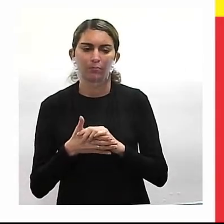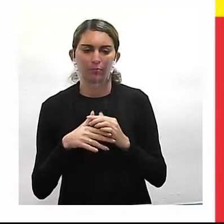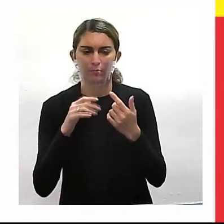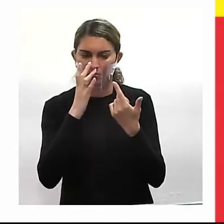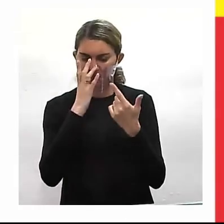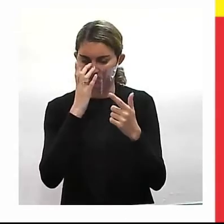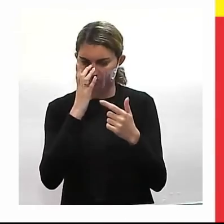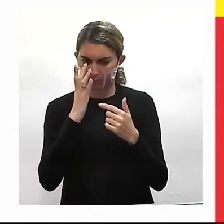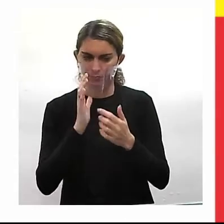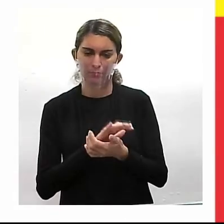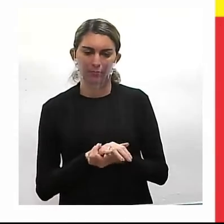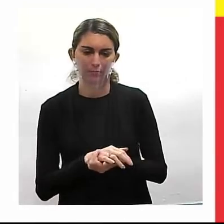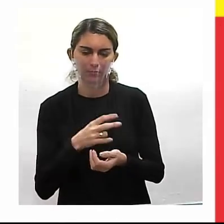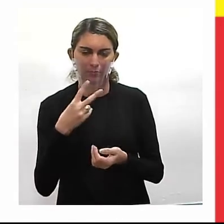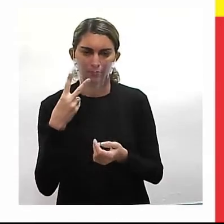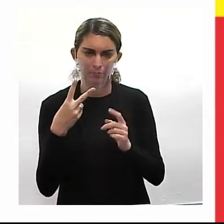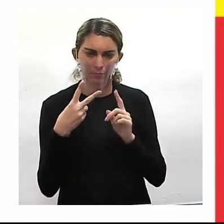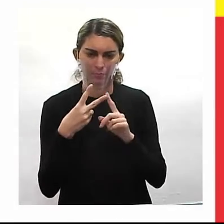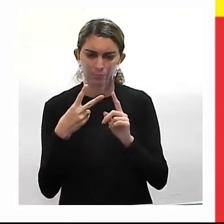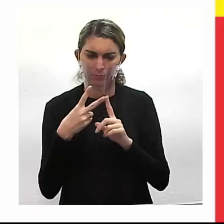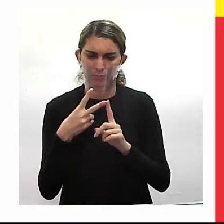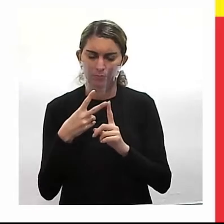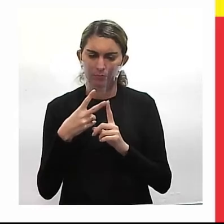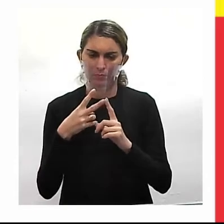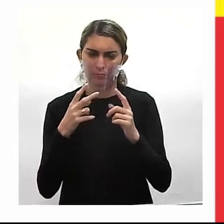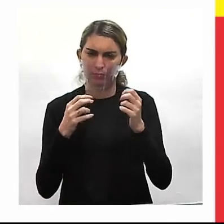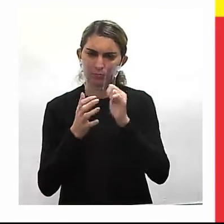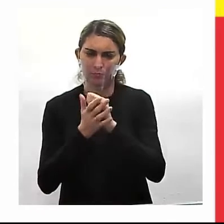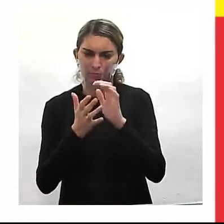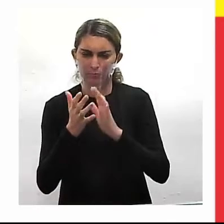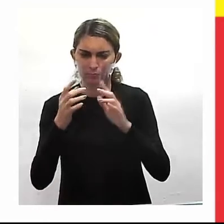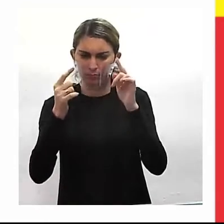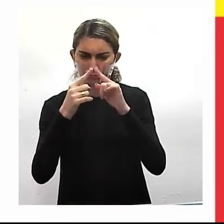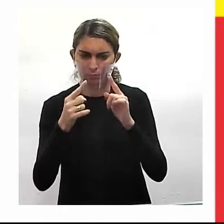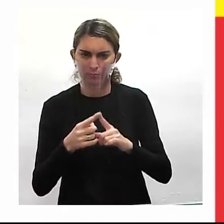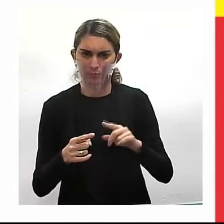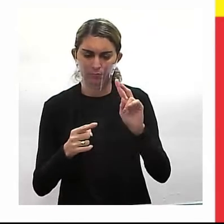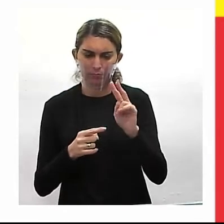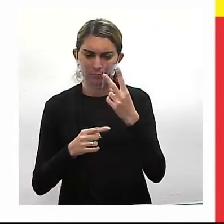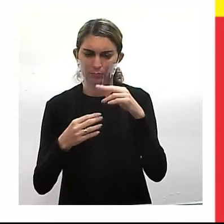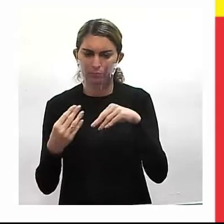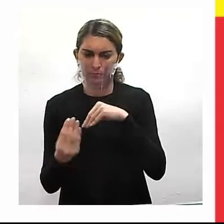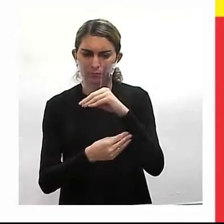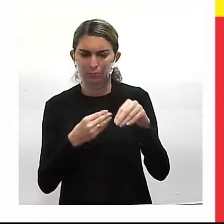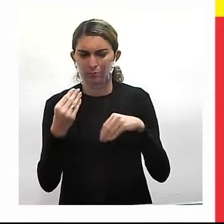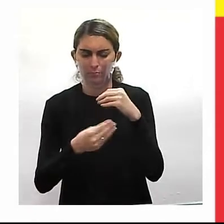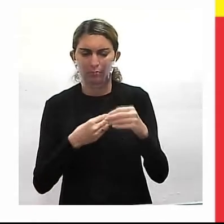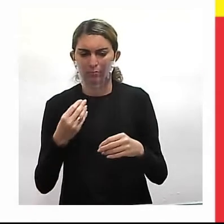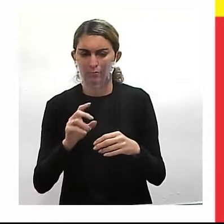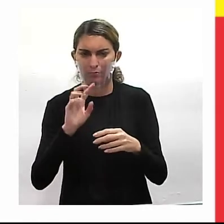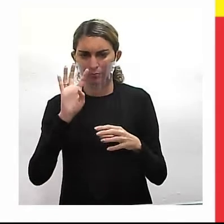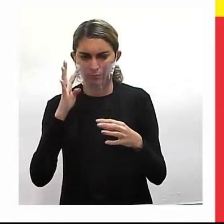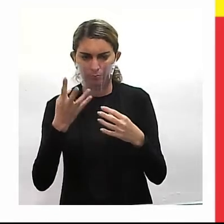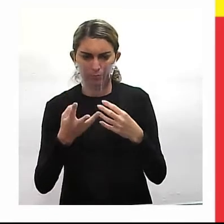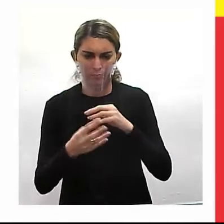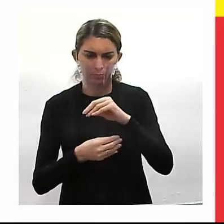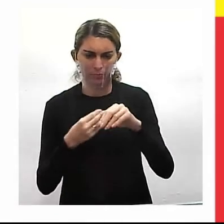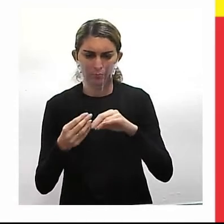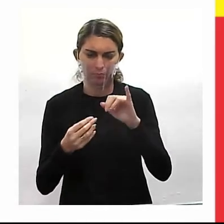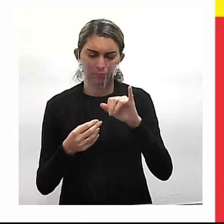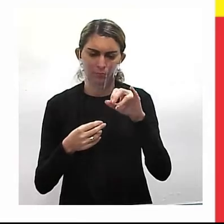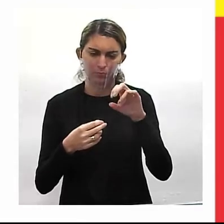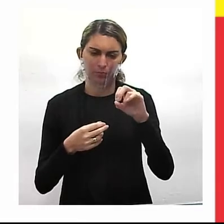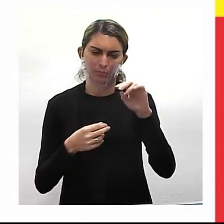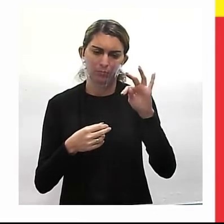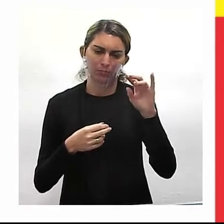Passando aqui, olha só. Exercício de aplicação número 2. Misturando-se uma solução de iodeto